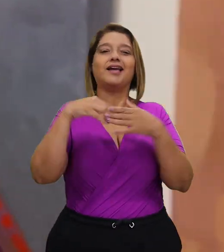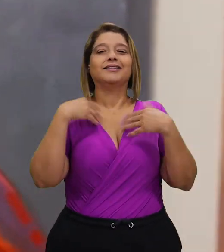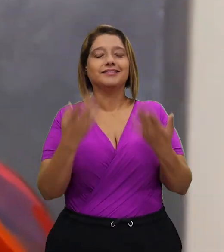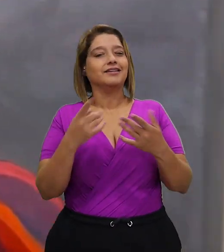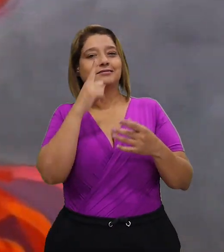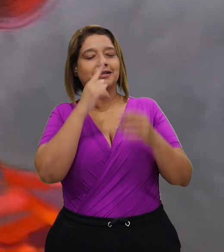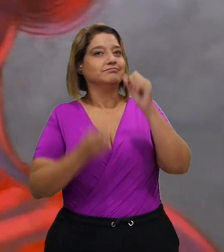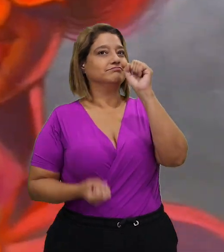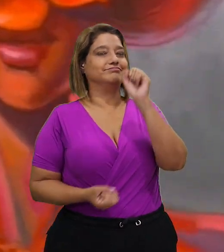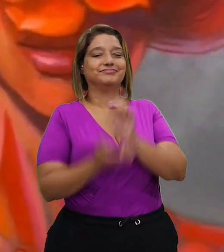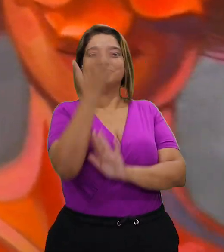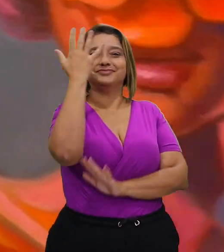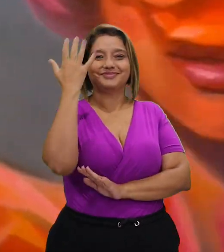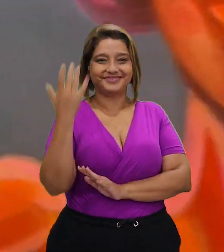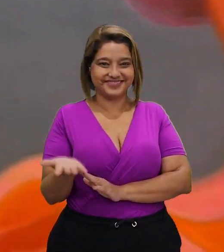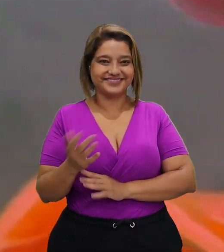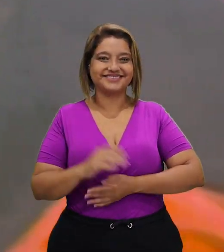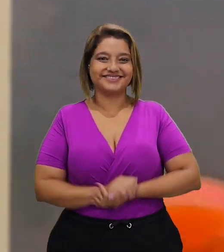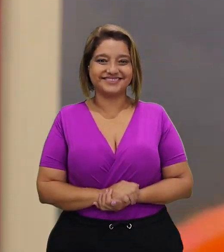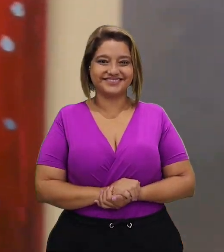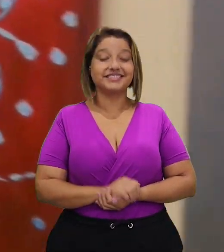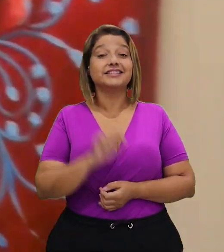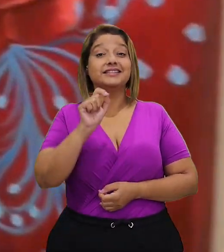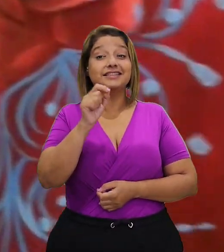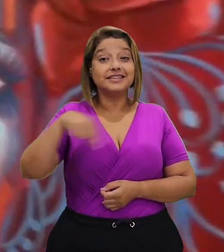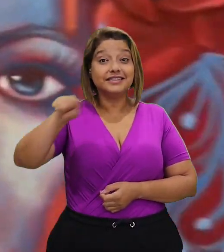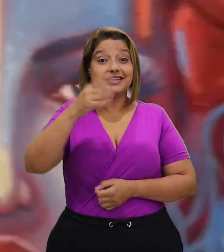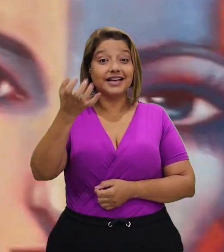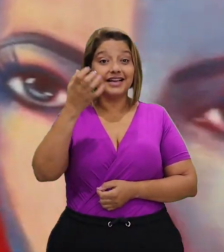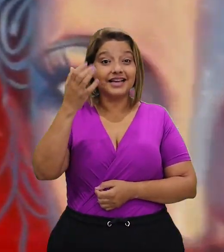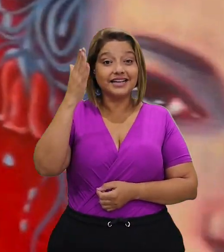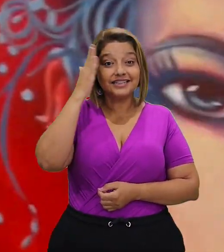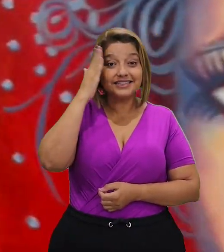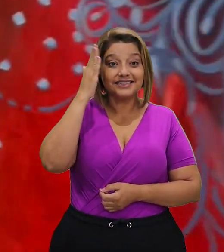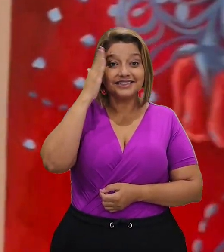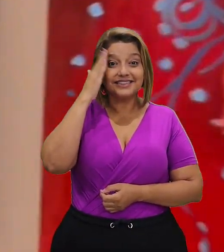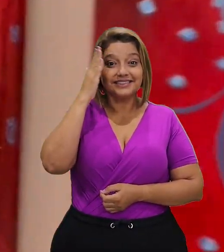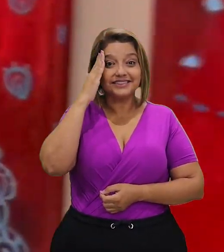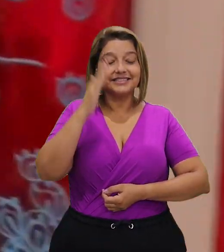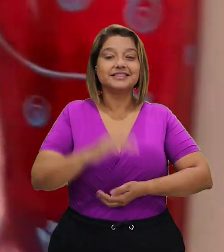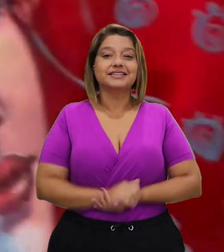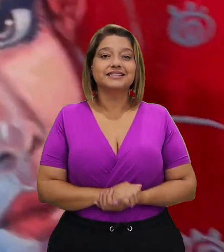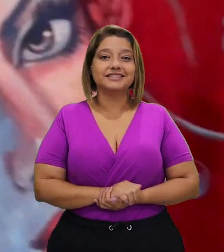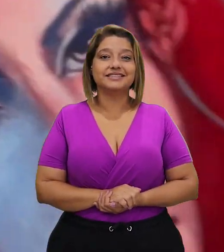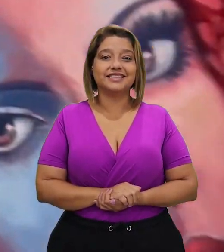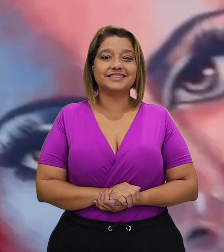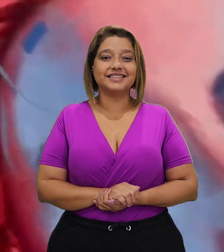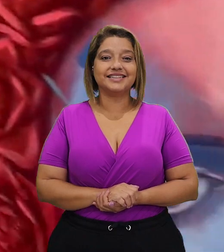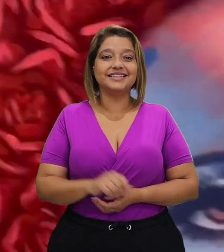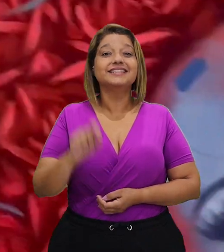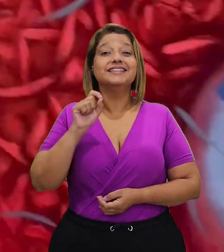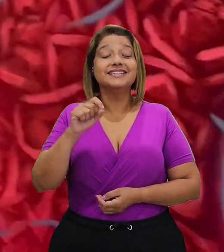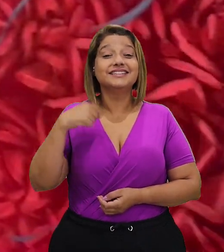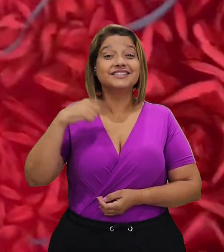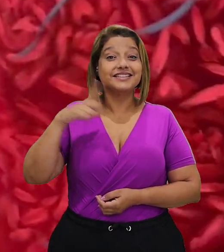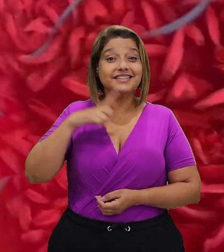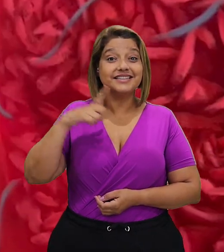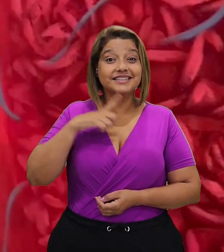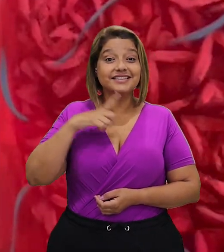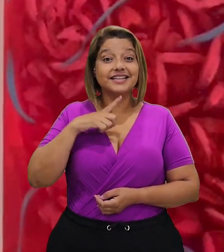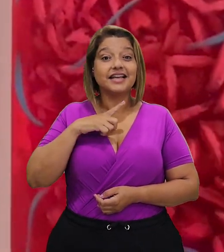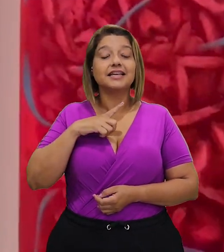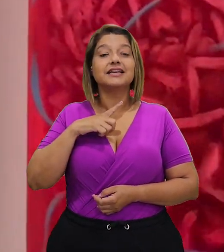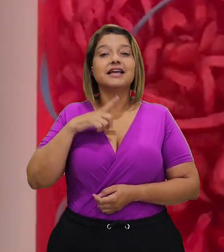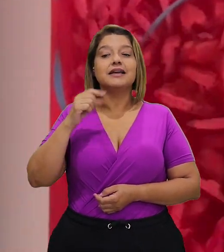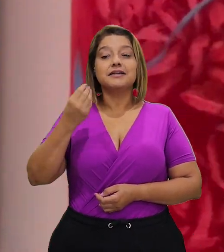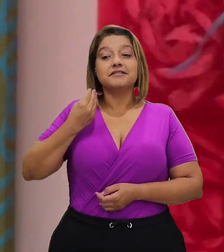sempre o mesmo tipo de rosto, como se fosse sempre uma mesma pessoa. Eu percebo que é como se dentro de mim